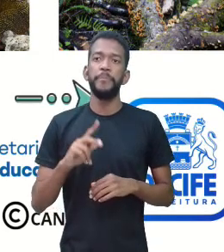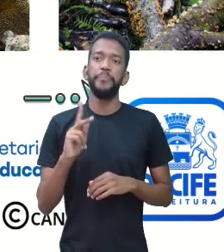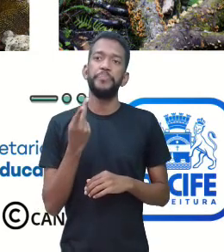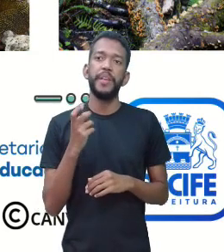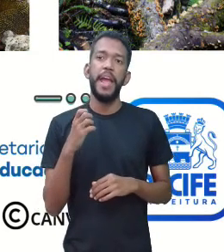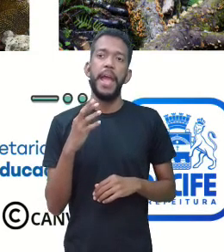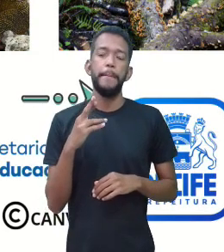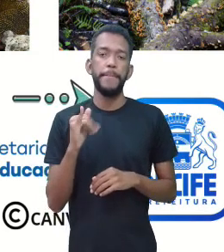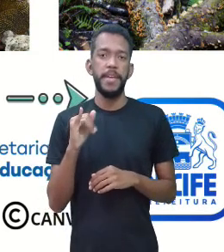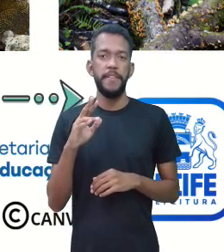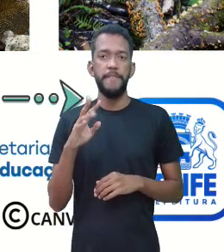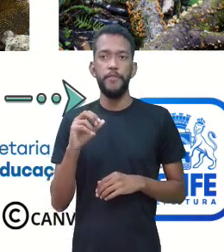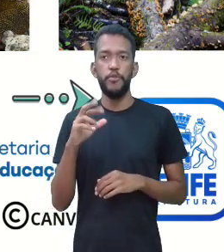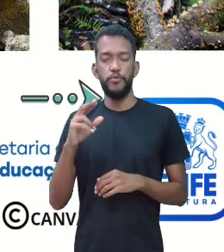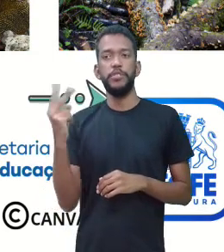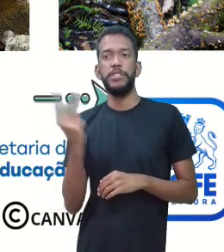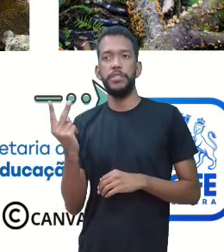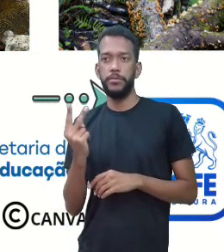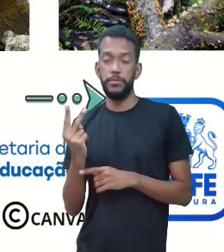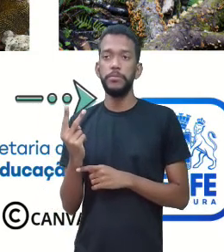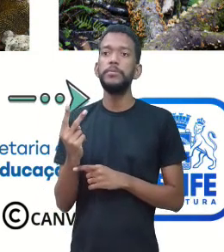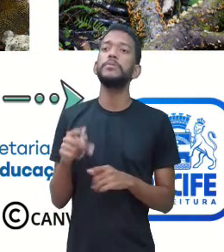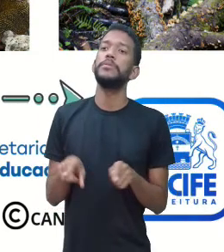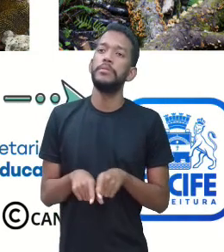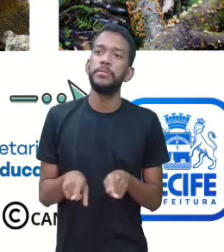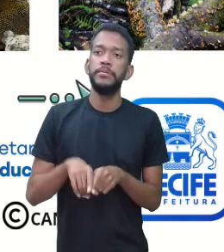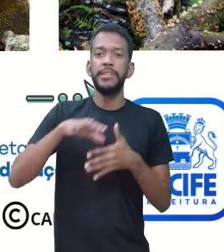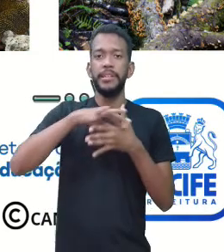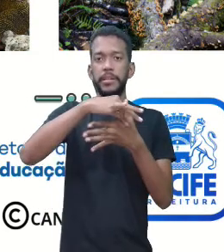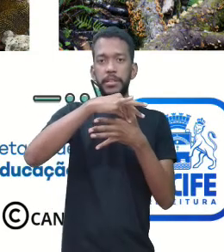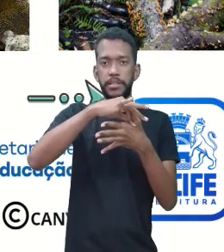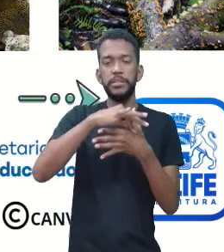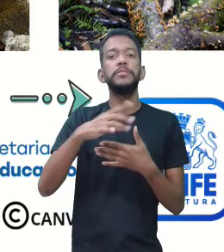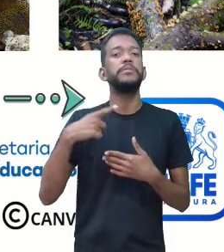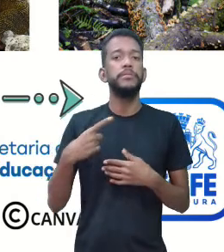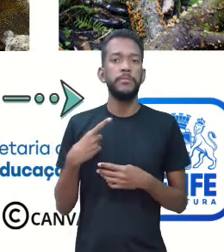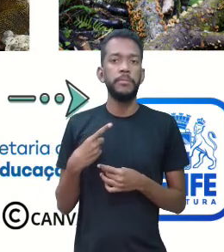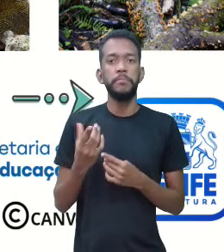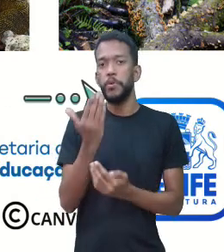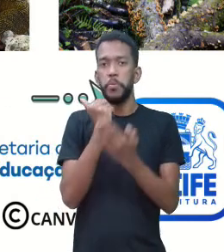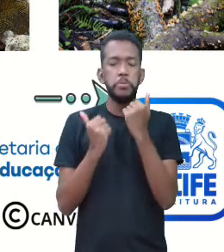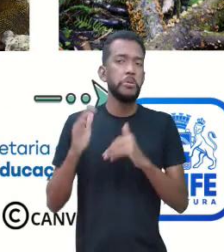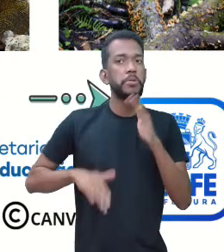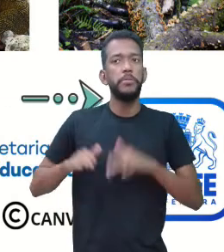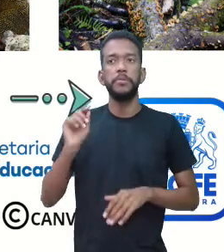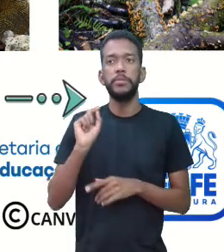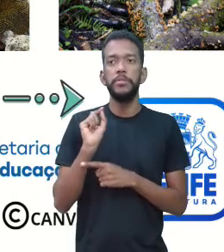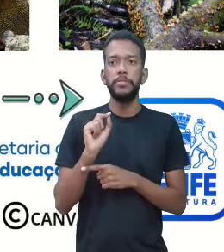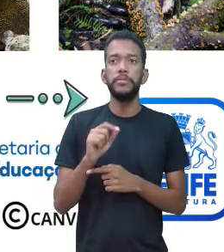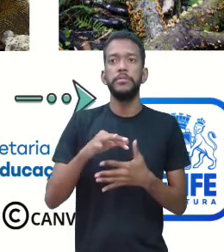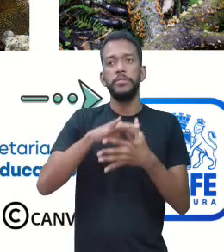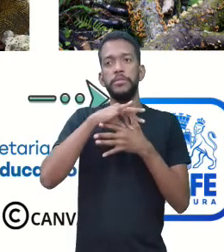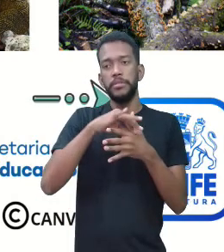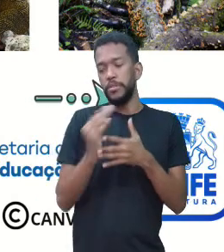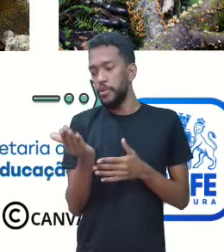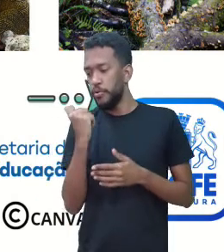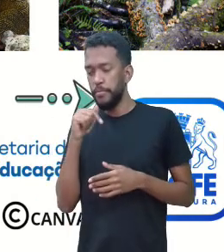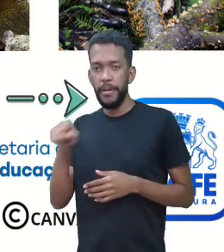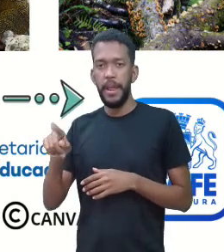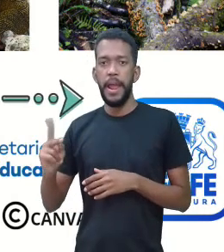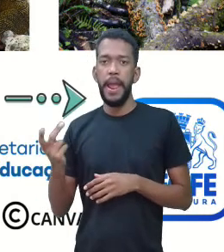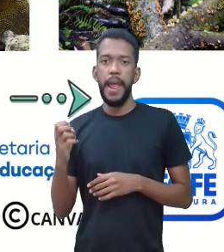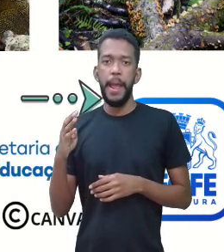será o segundo nível trófico e os carnívoros vai depender de que ele está se alimentando. Quando ele se alimenta de um herbívoro, ele está aí